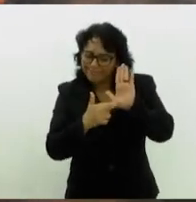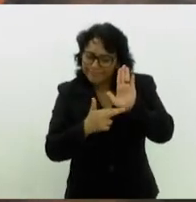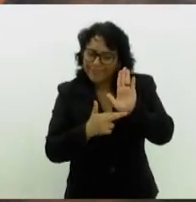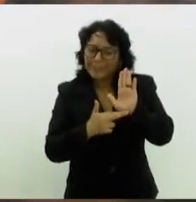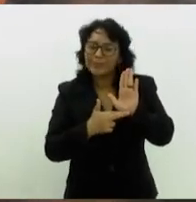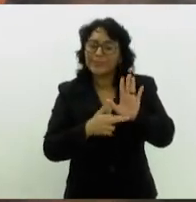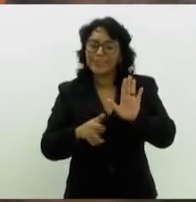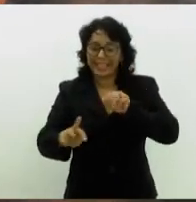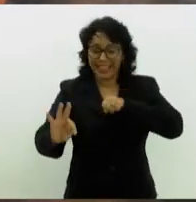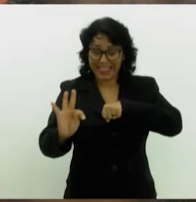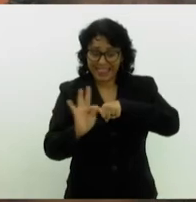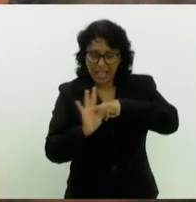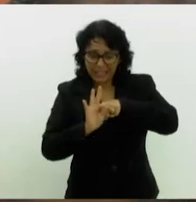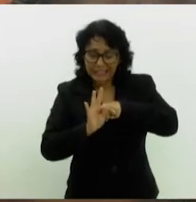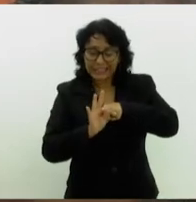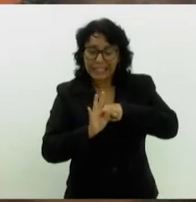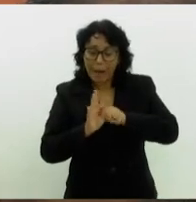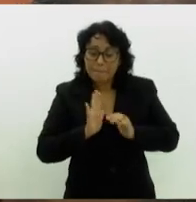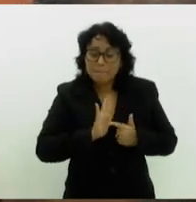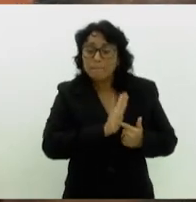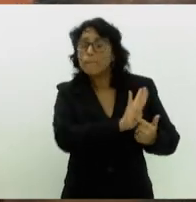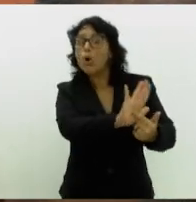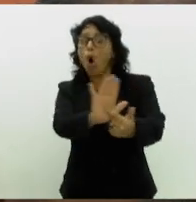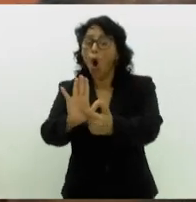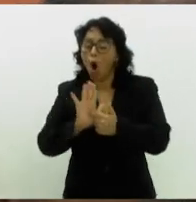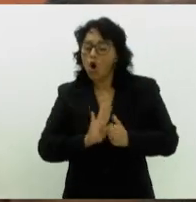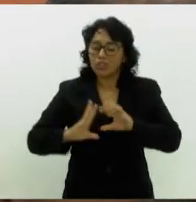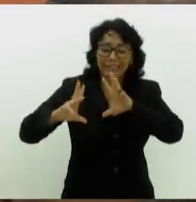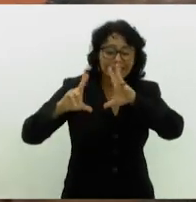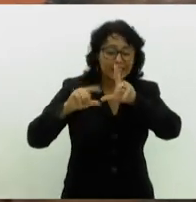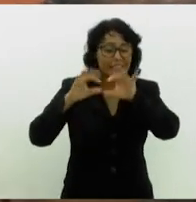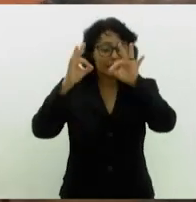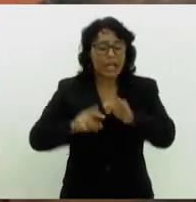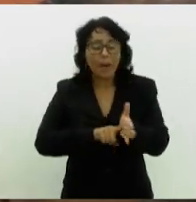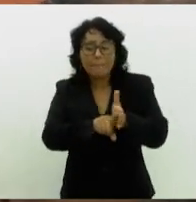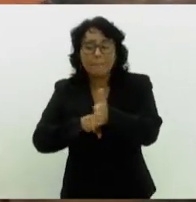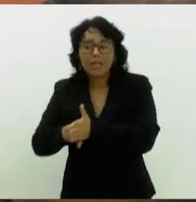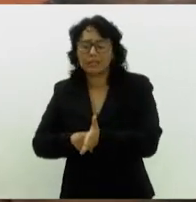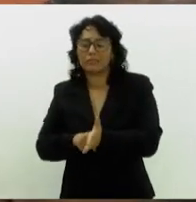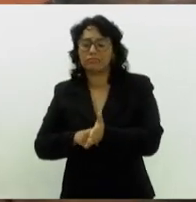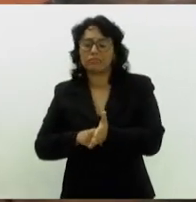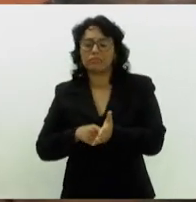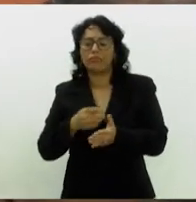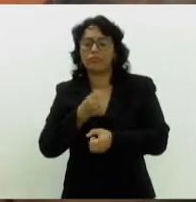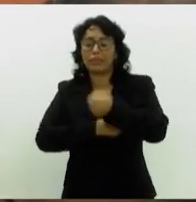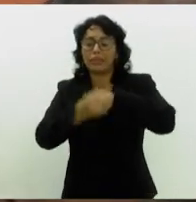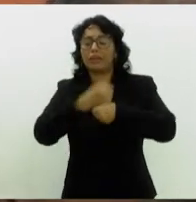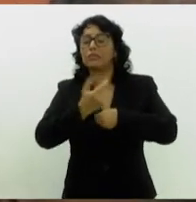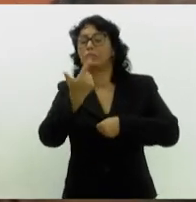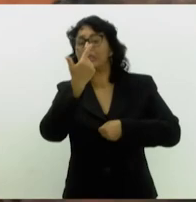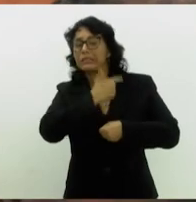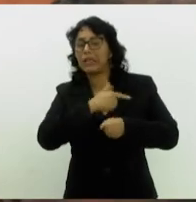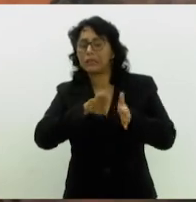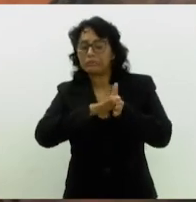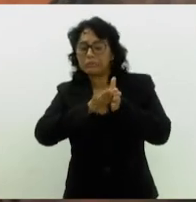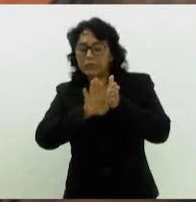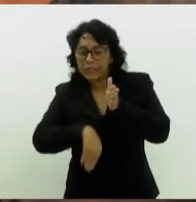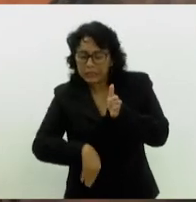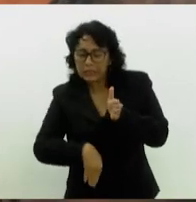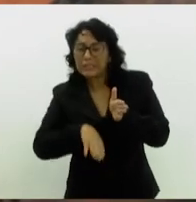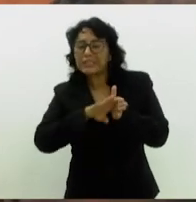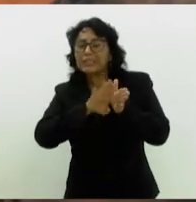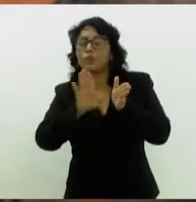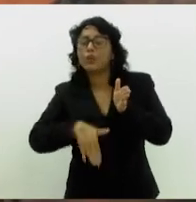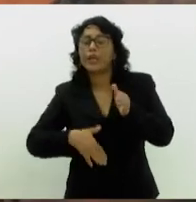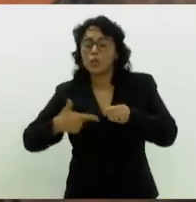a inflação porque o governador reduzi o ICMS dos combustíveis isso temada ver com o